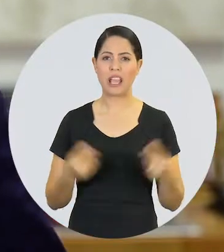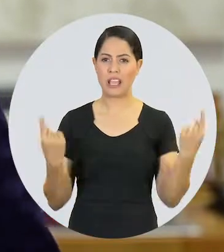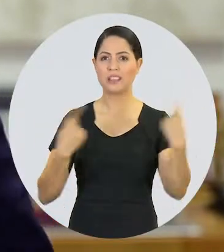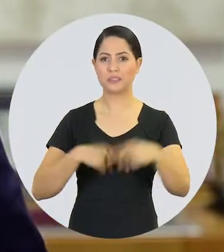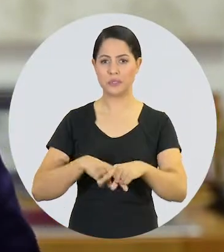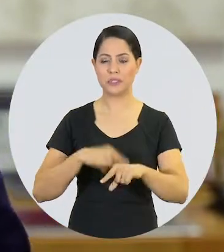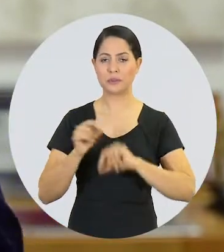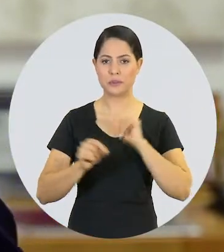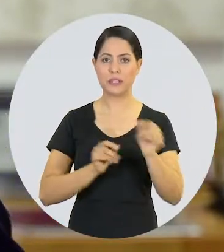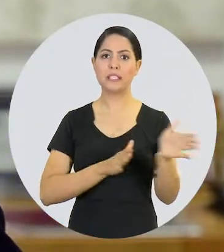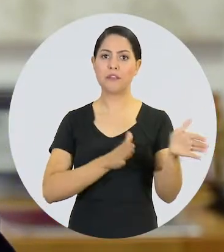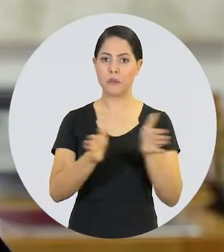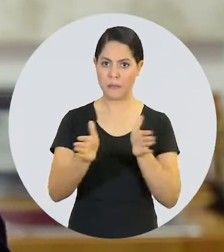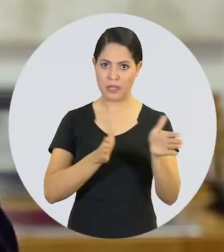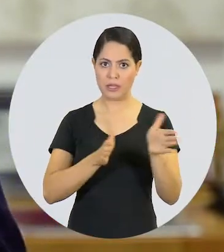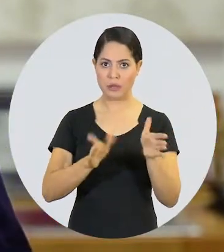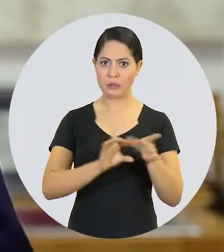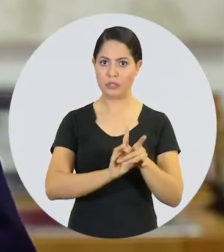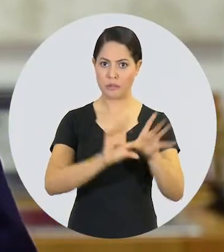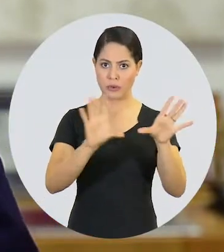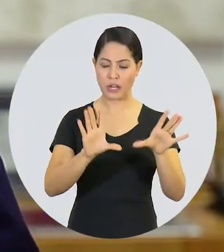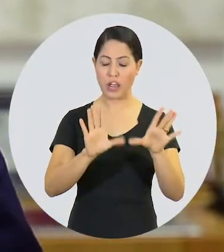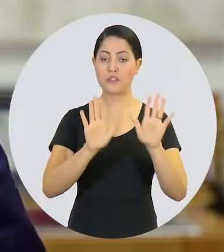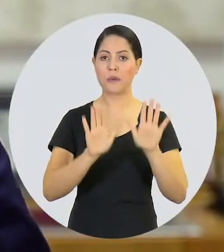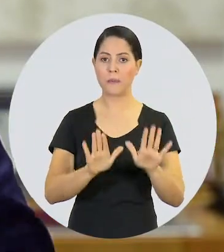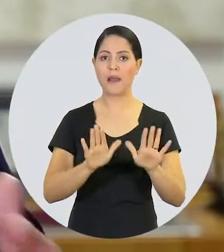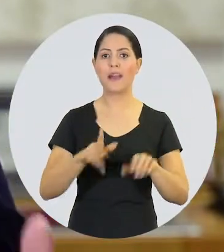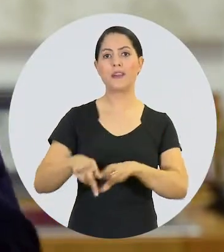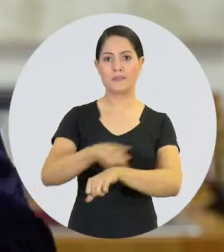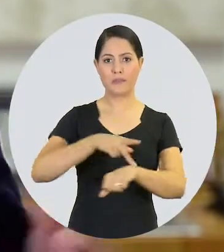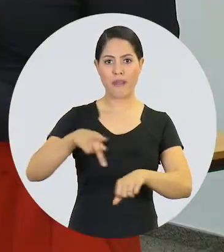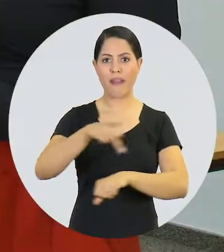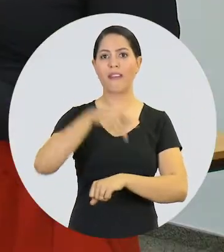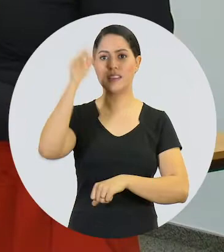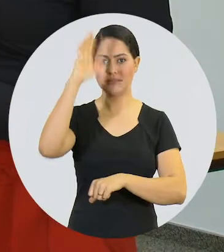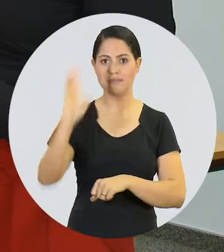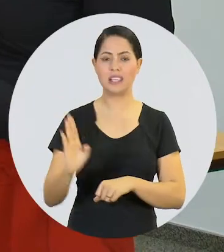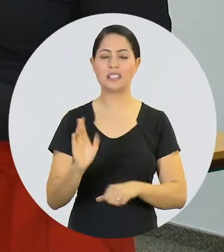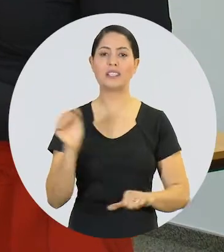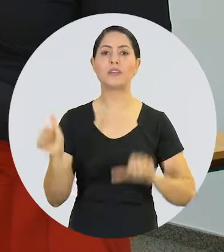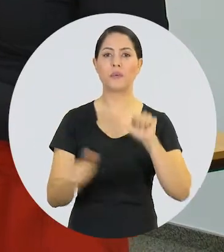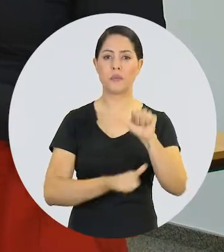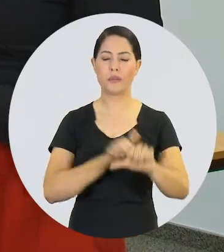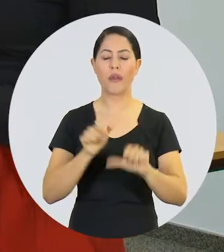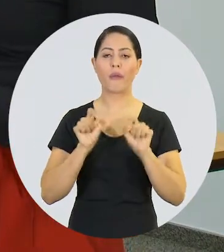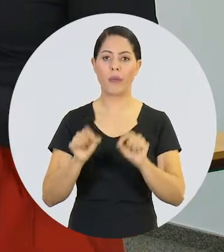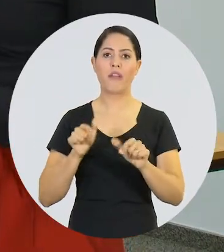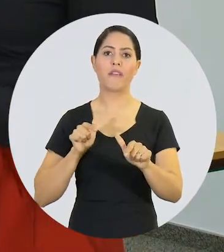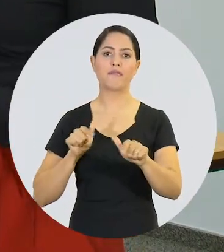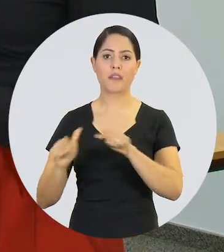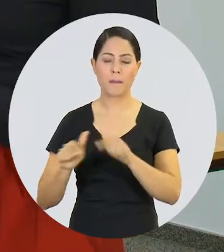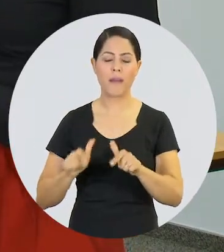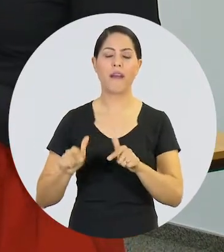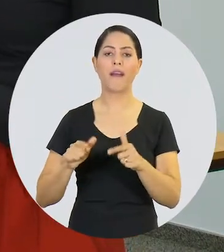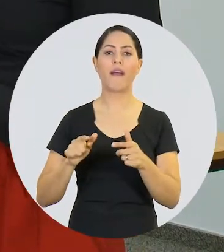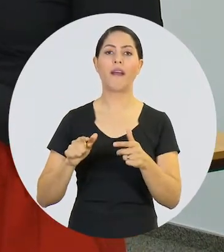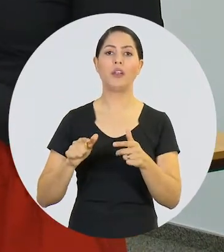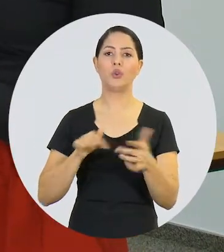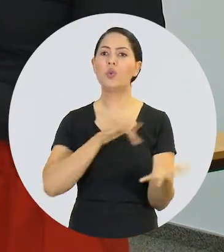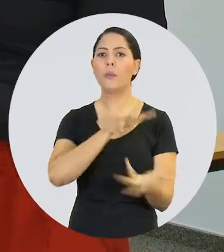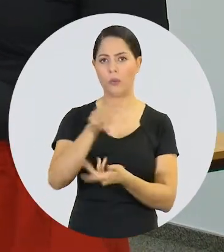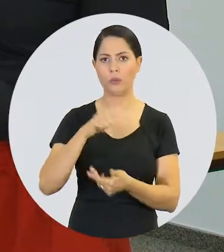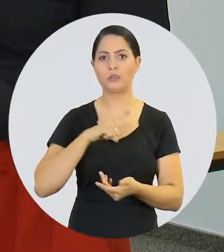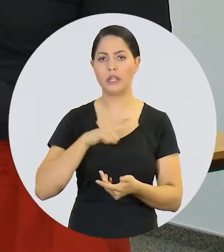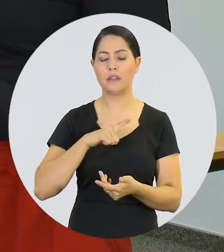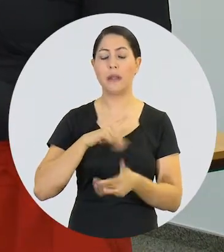uma contradição. Nós temos um período democrático, mas o país, por conta também de transformações na matriz do trabalho, transformações que também